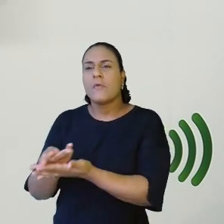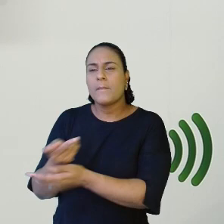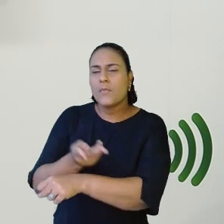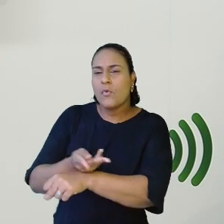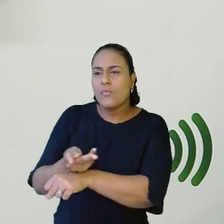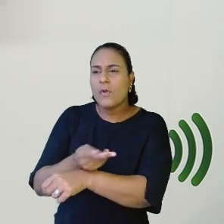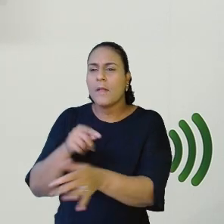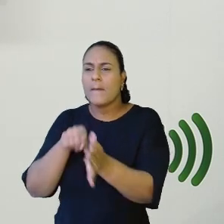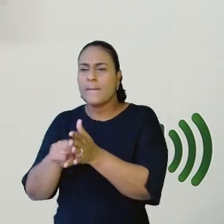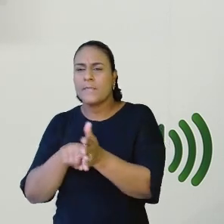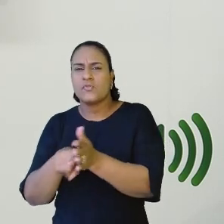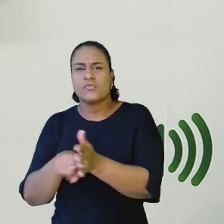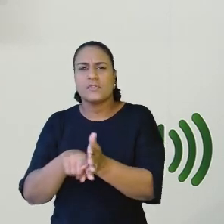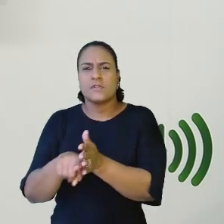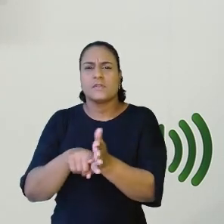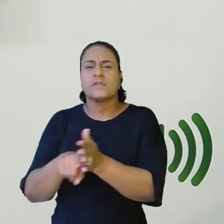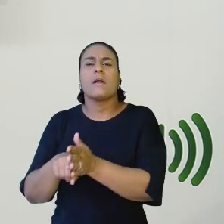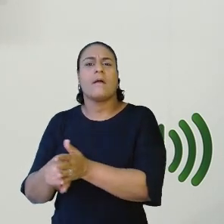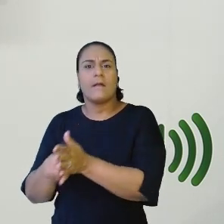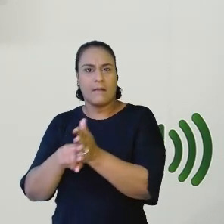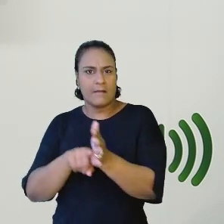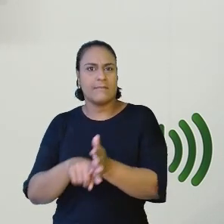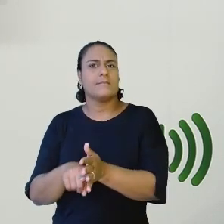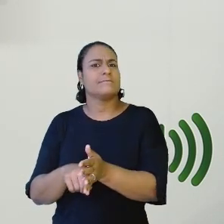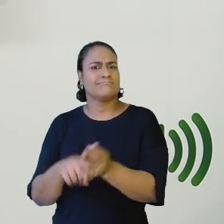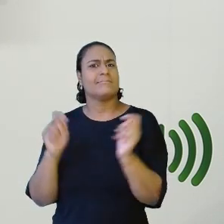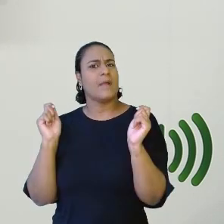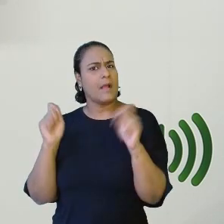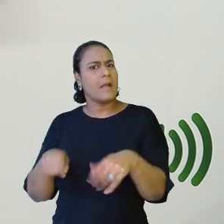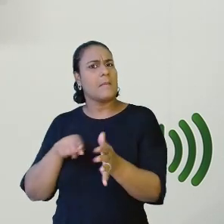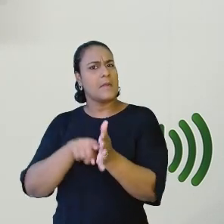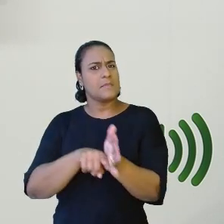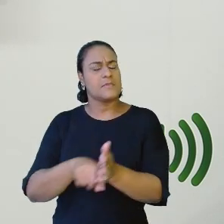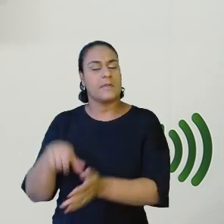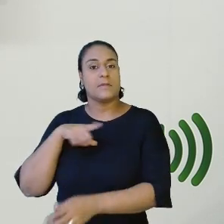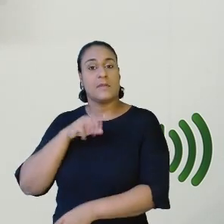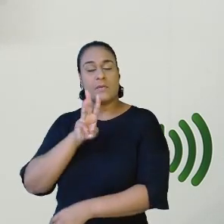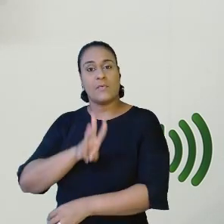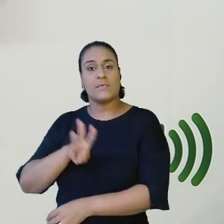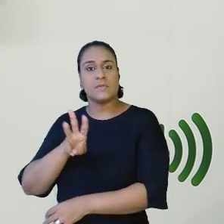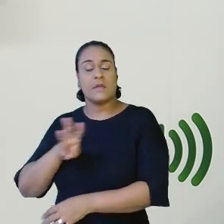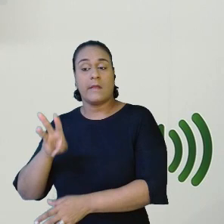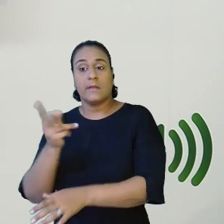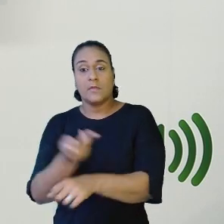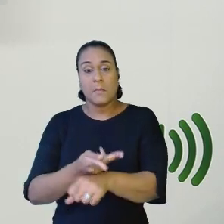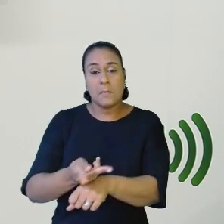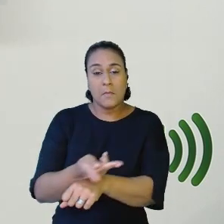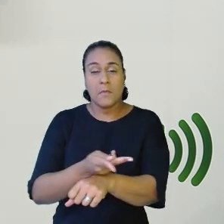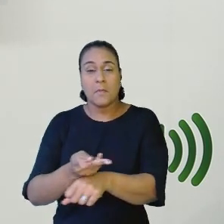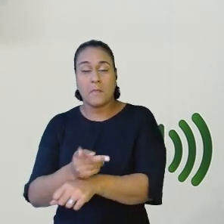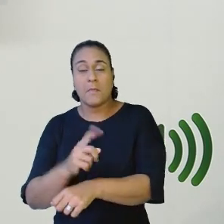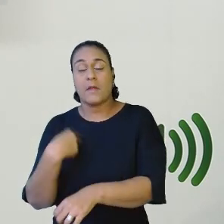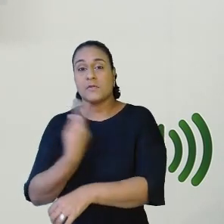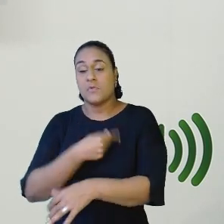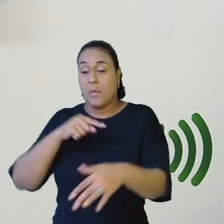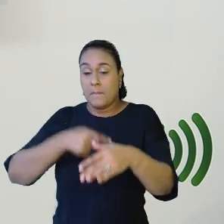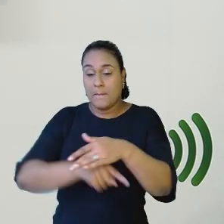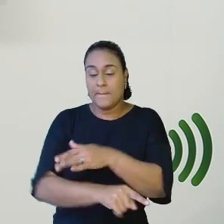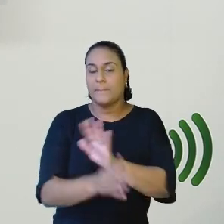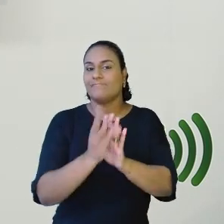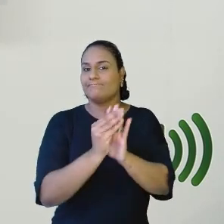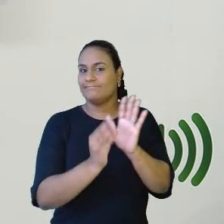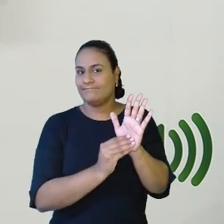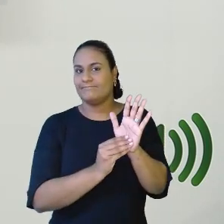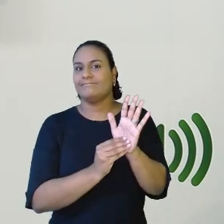procura no dicionário, procura aí no eletrônico mesmo. Vocês sabem que tem os sites de busca onde a gente pode se aprofundar um pouquinho mais sobre esses